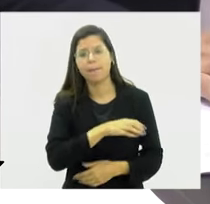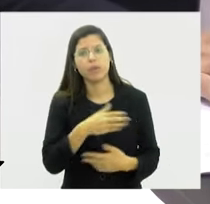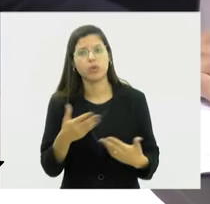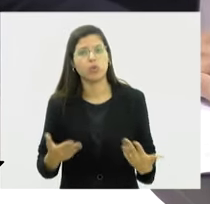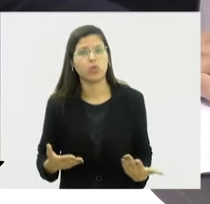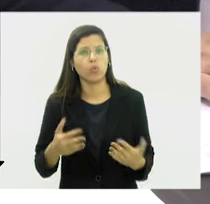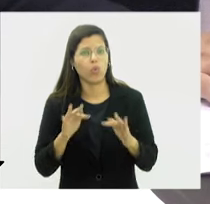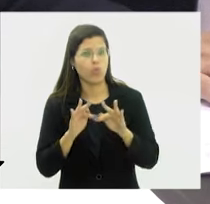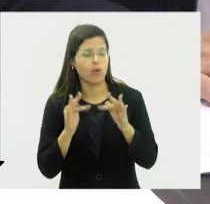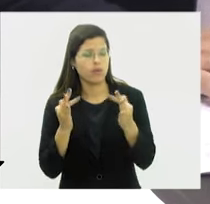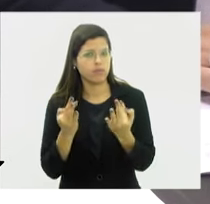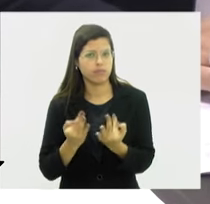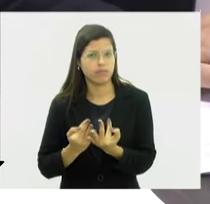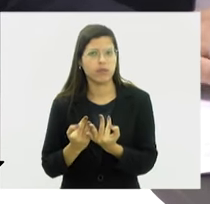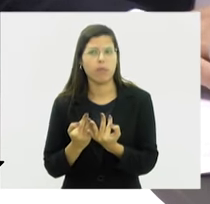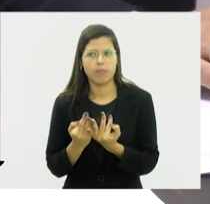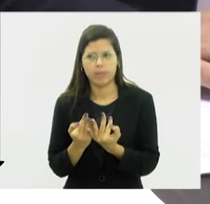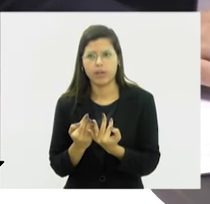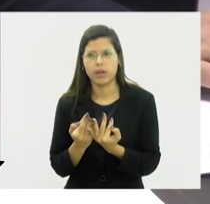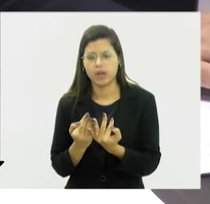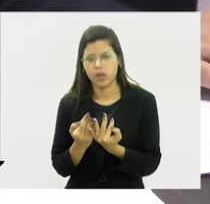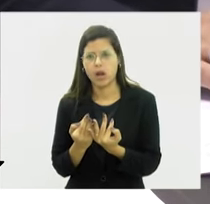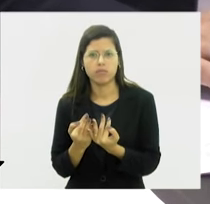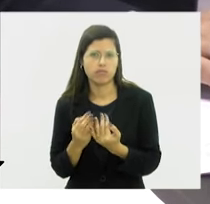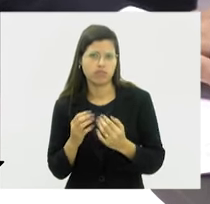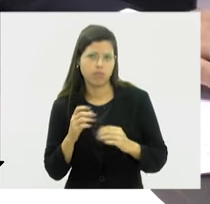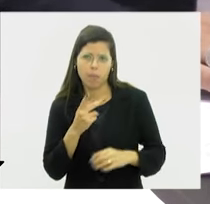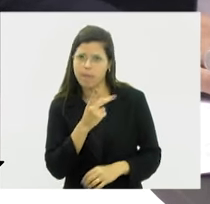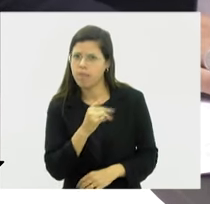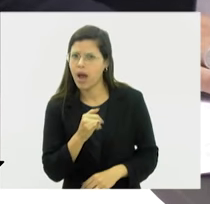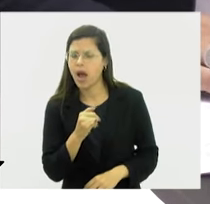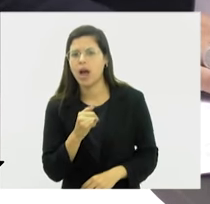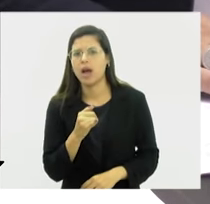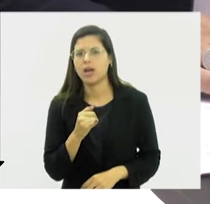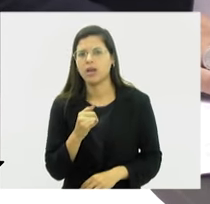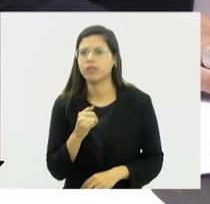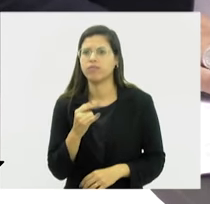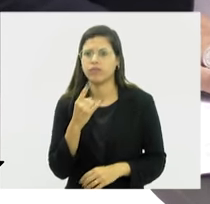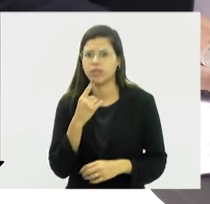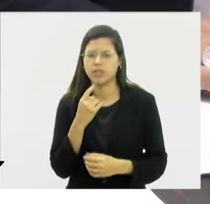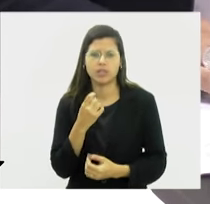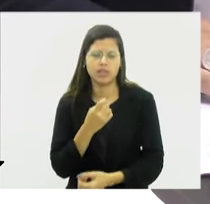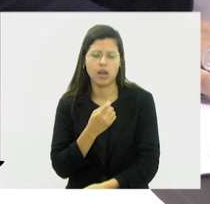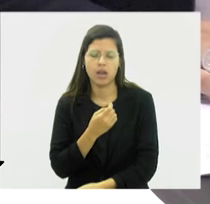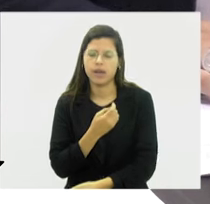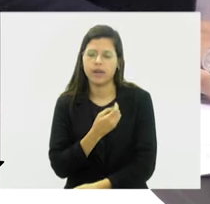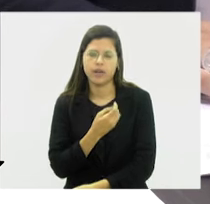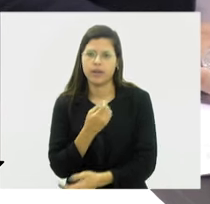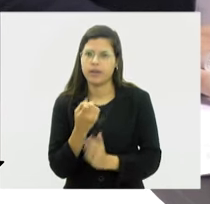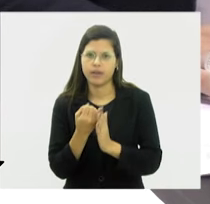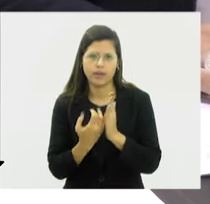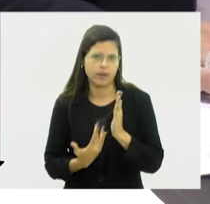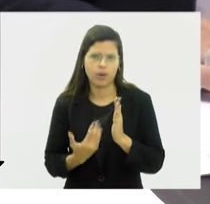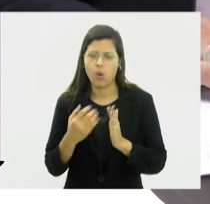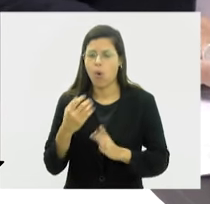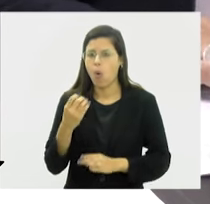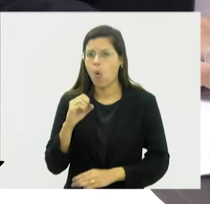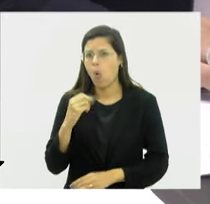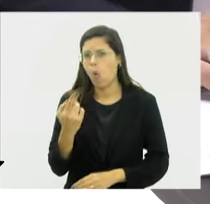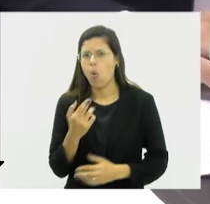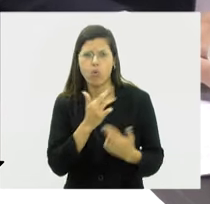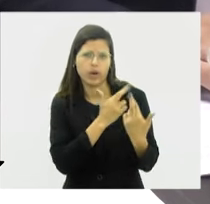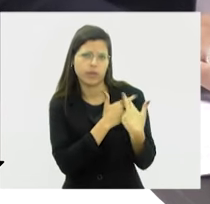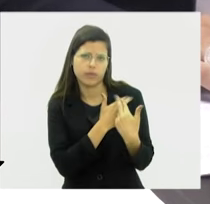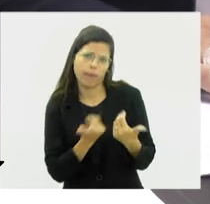família possa, né, seja ela o pai natural ou o responsável que o tenha